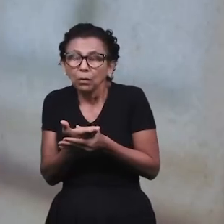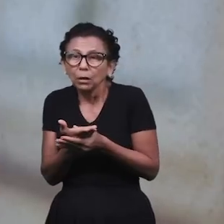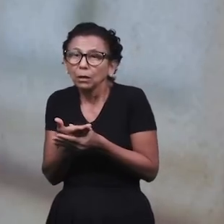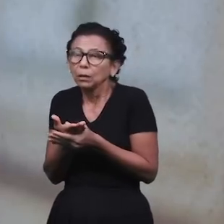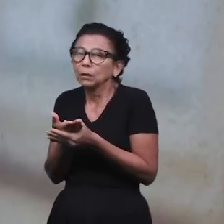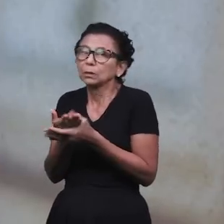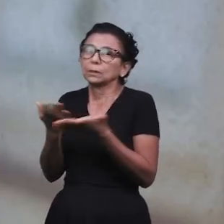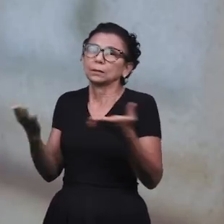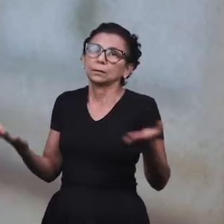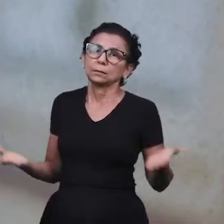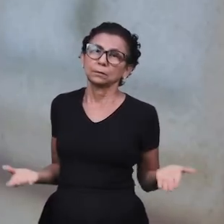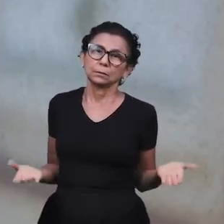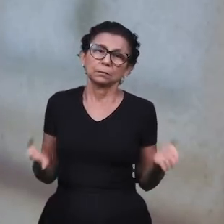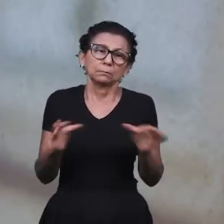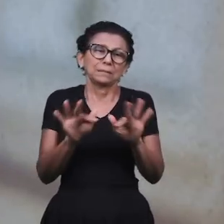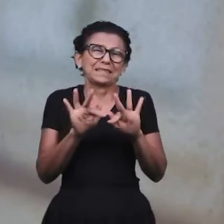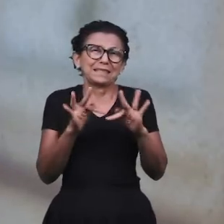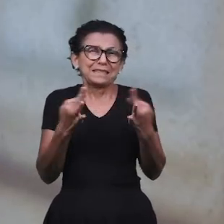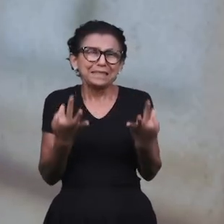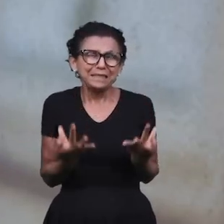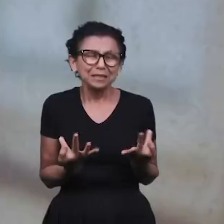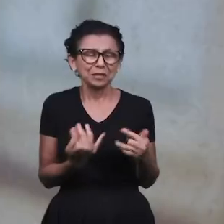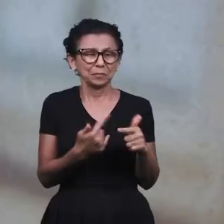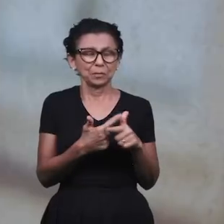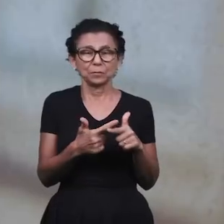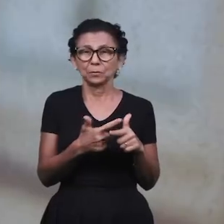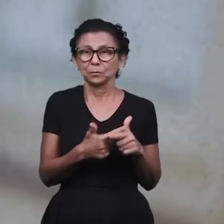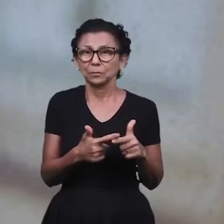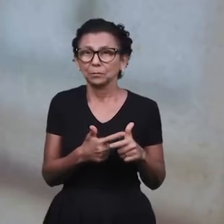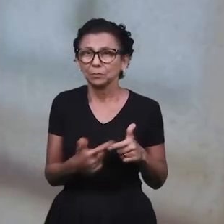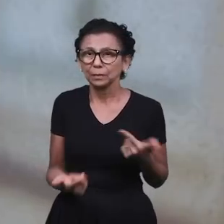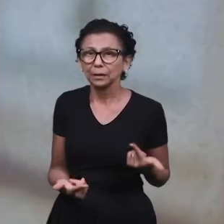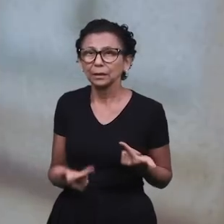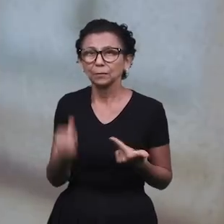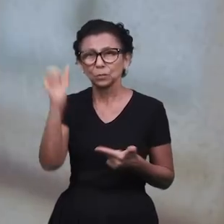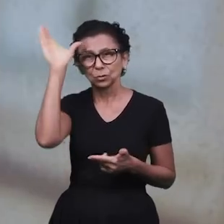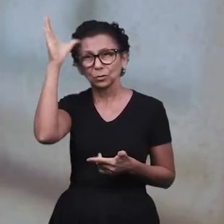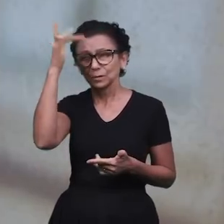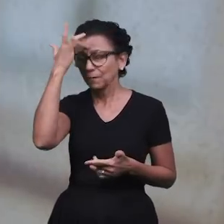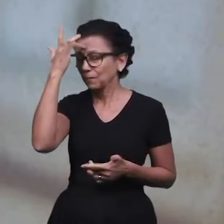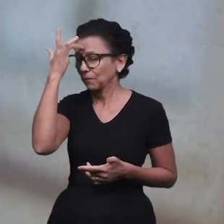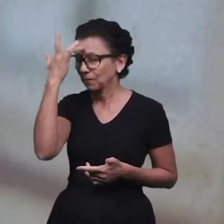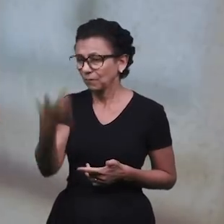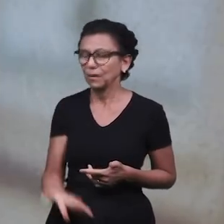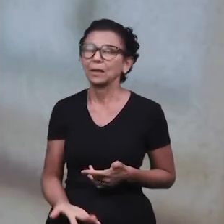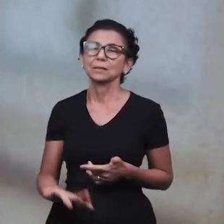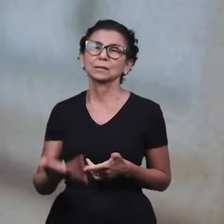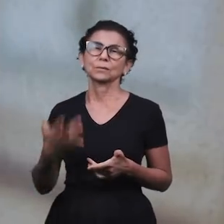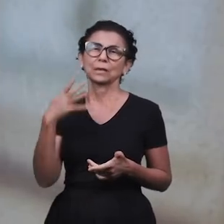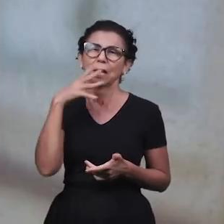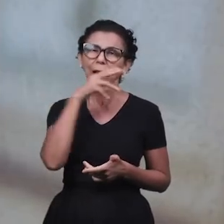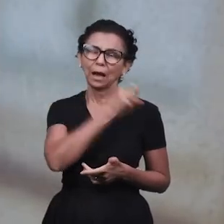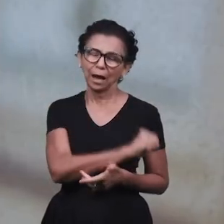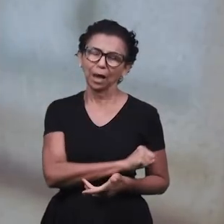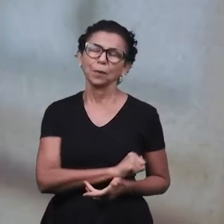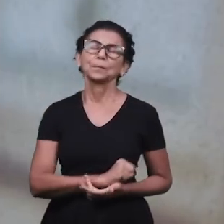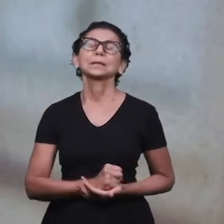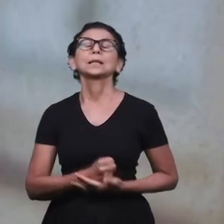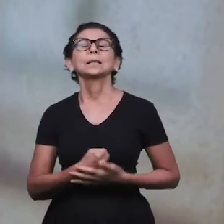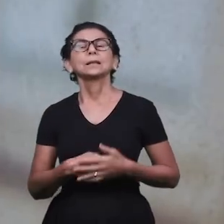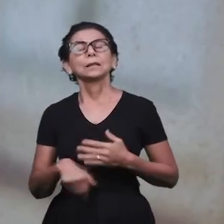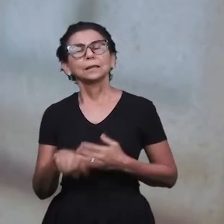muito. Então, o que é mais simples e que pode ser resolvido de uma forma mais fácil, isso nós podemos levar